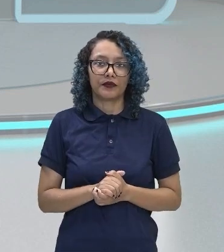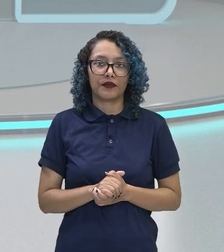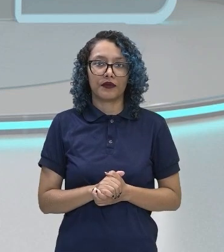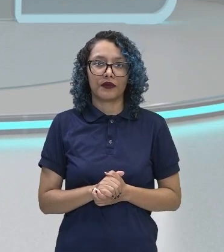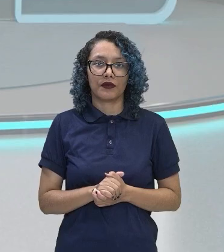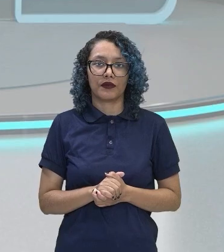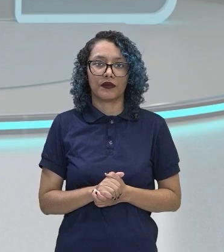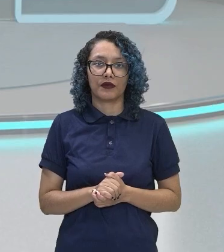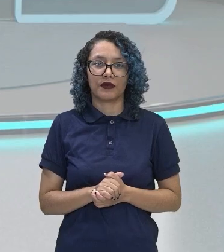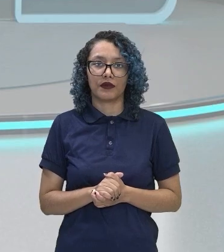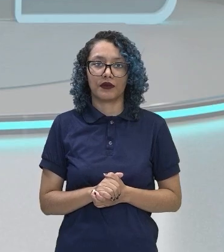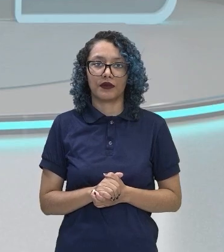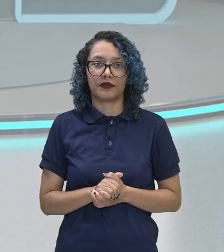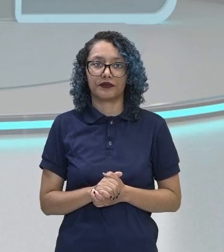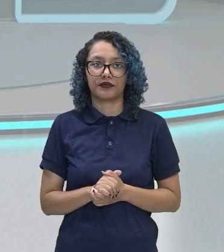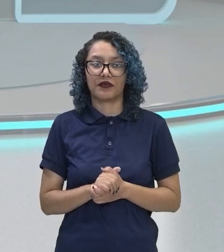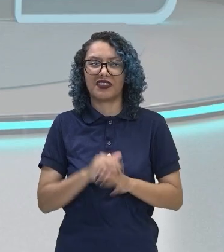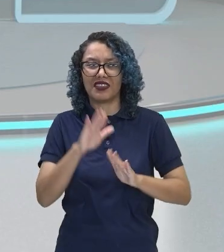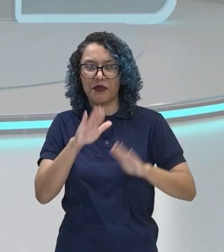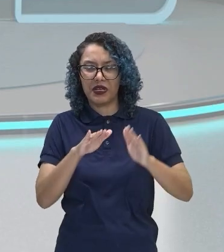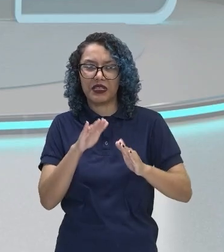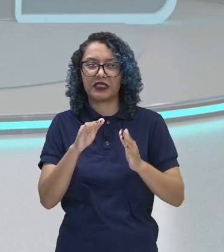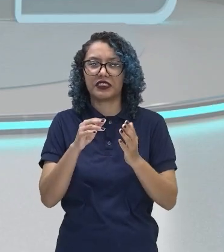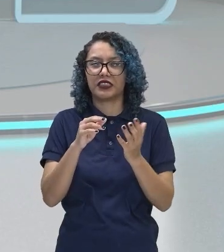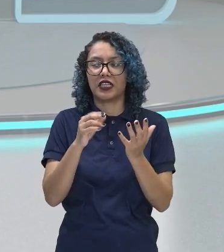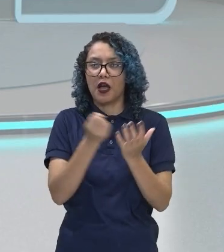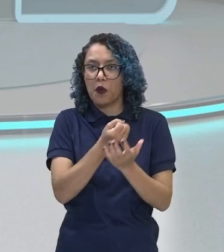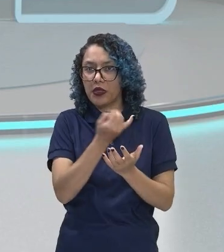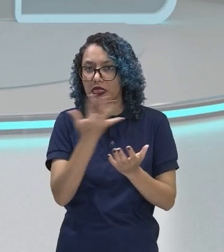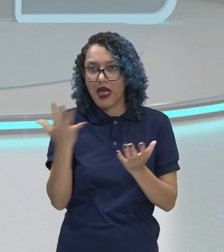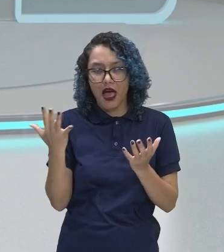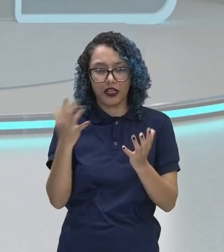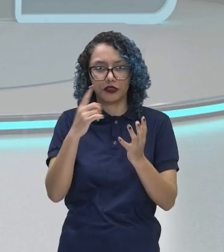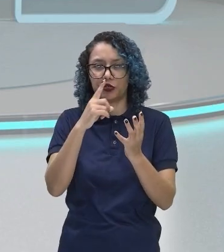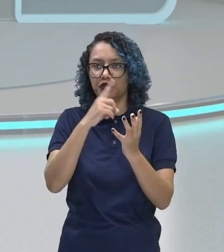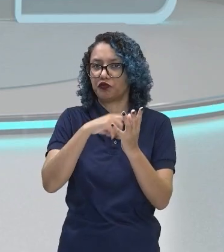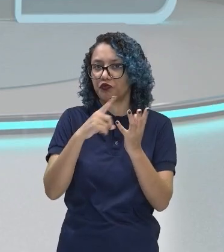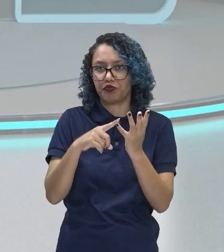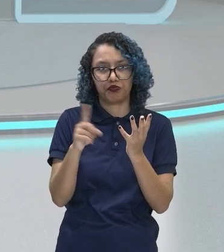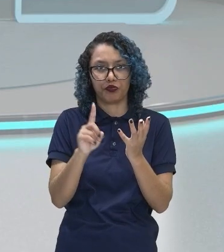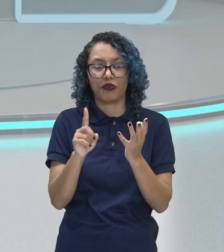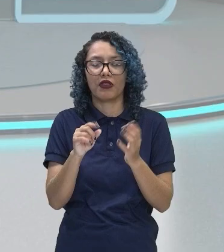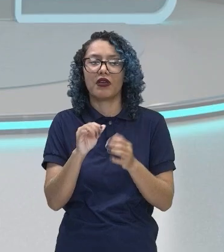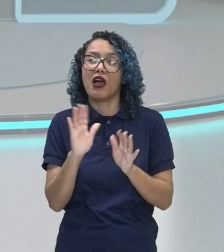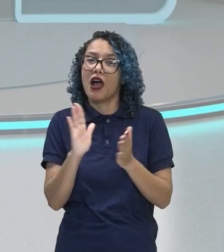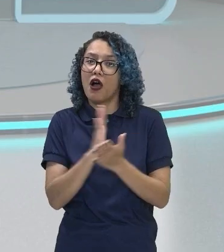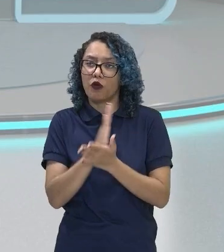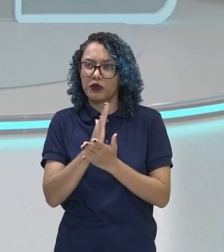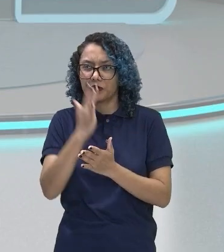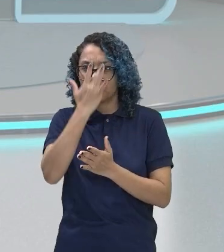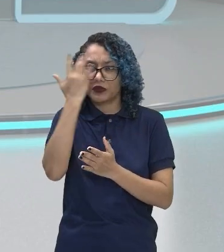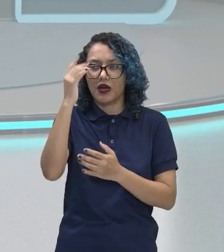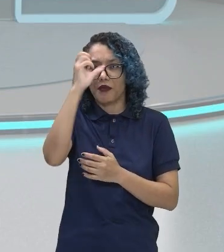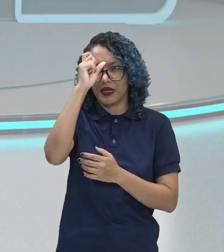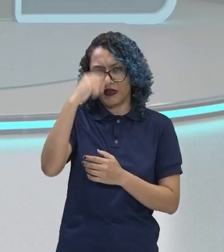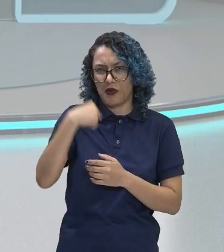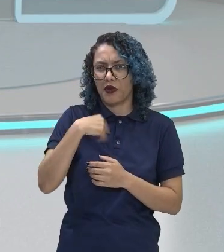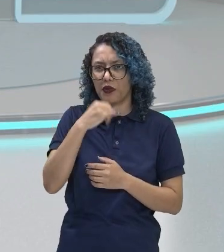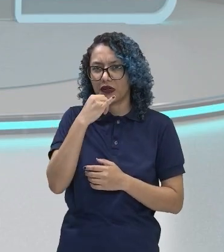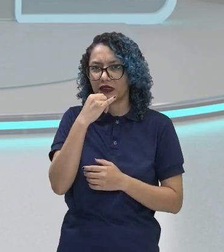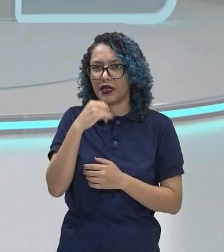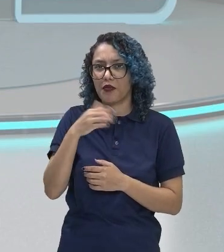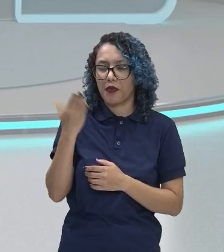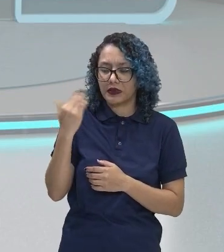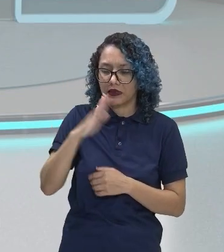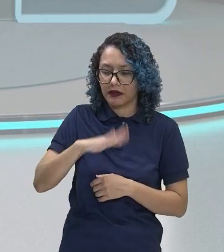à quantidade de vogais, conforme a gente aprendeu, né? Algumas pessoas aprenderam, eu pelo menos aprendi quando criança, que